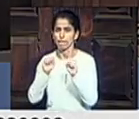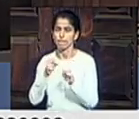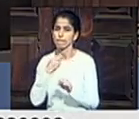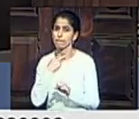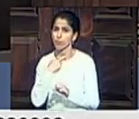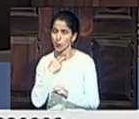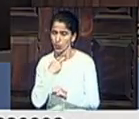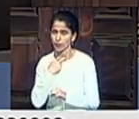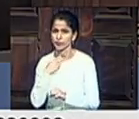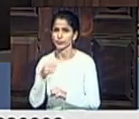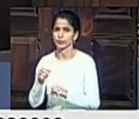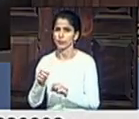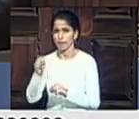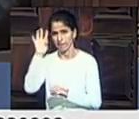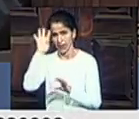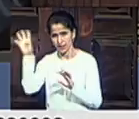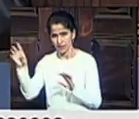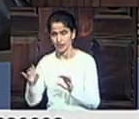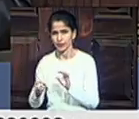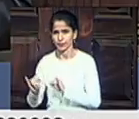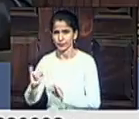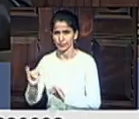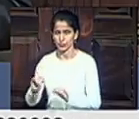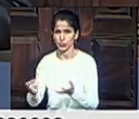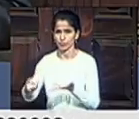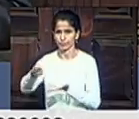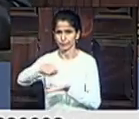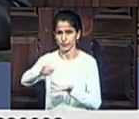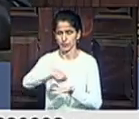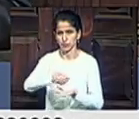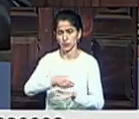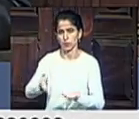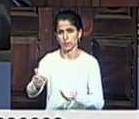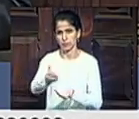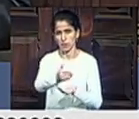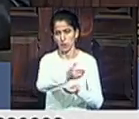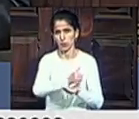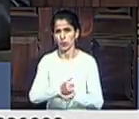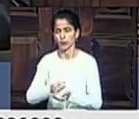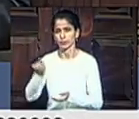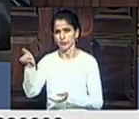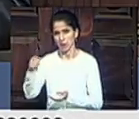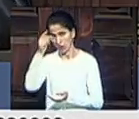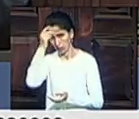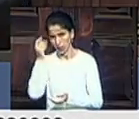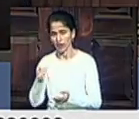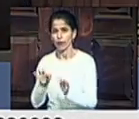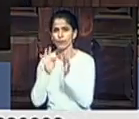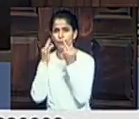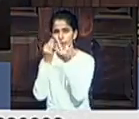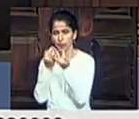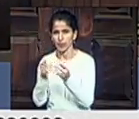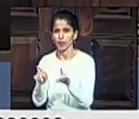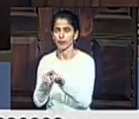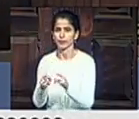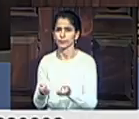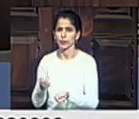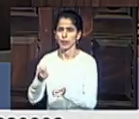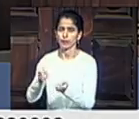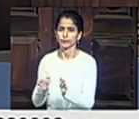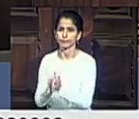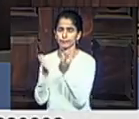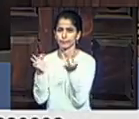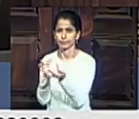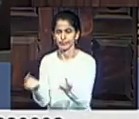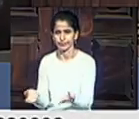um ajuste fiscal colocando a mão no bolso do consumidor, no bolso das famílias e penalizando, por